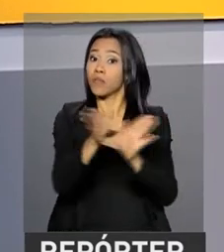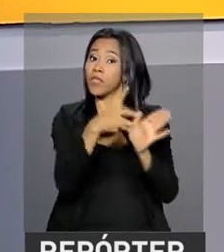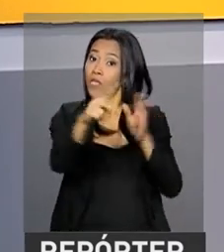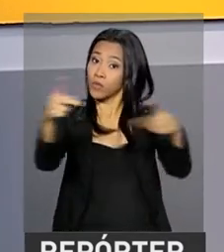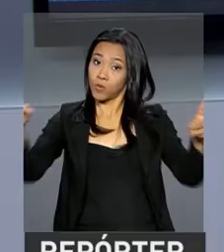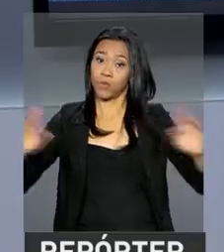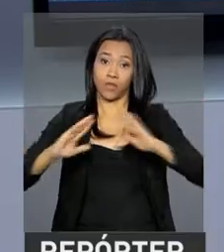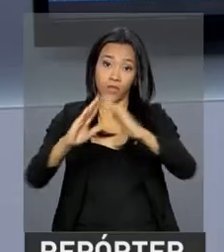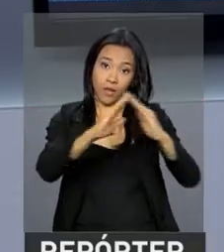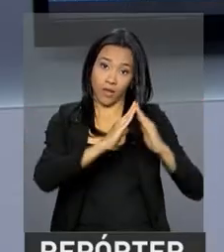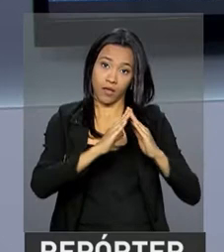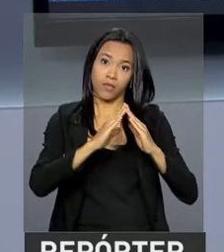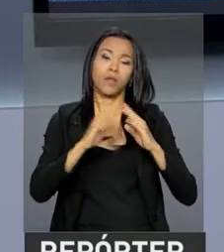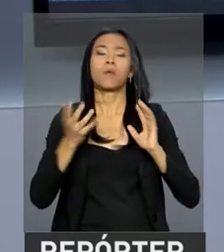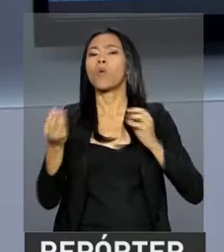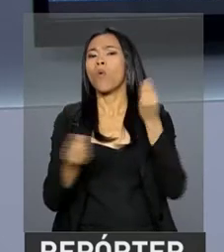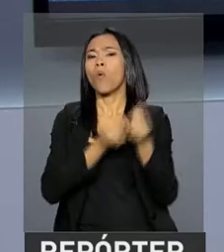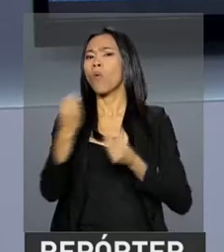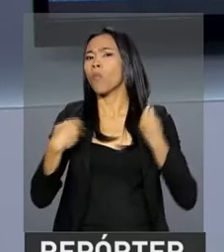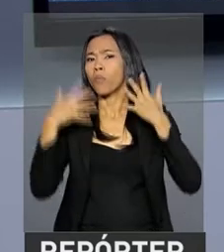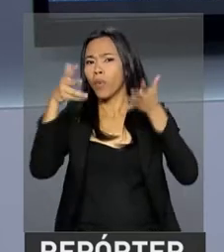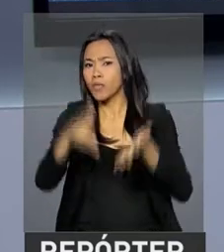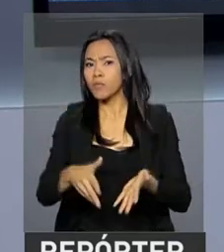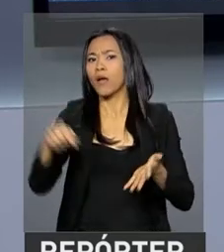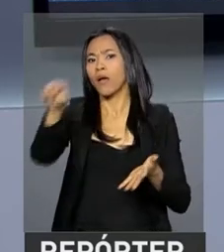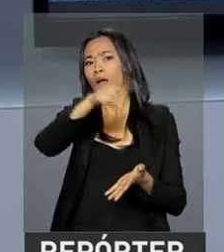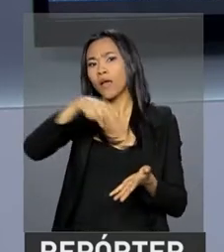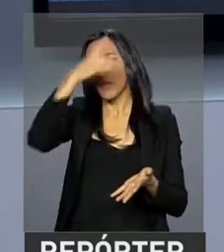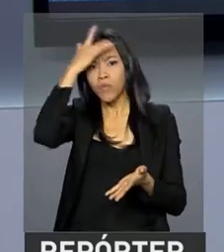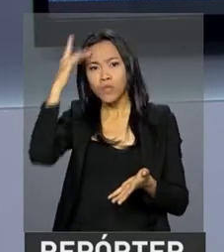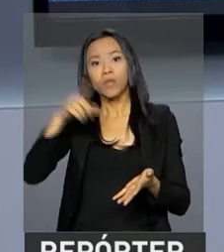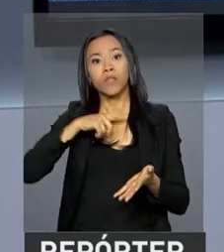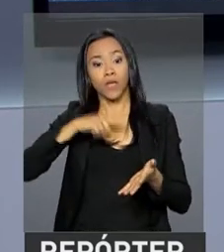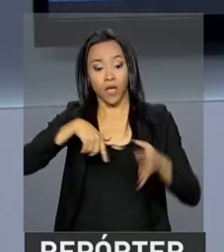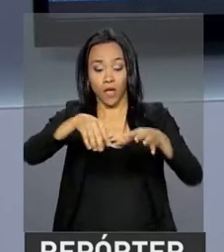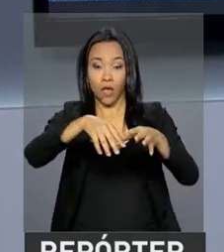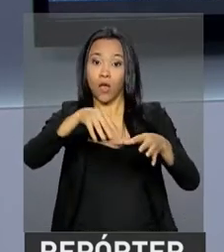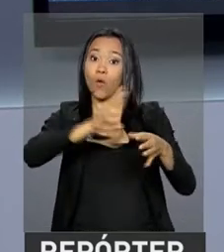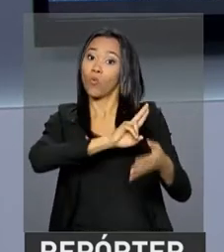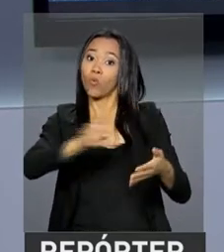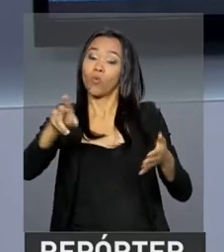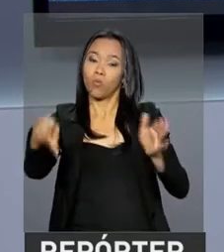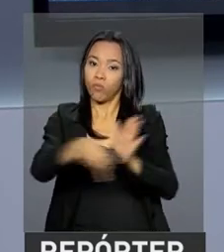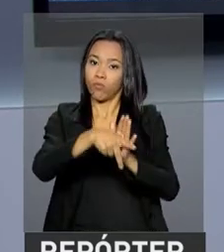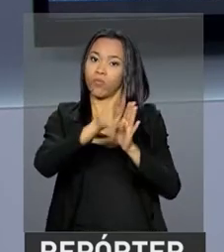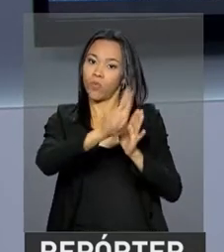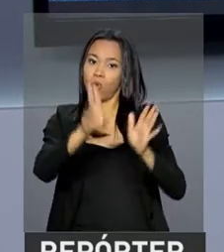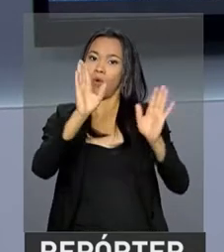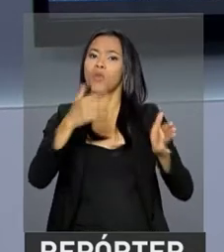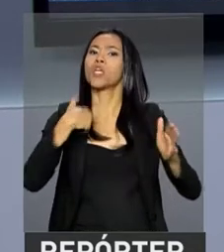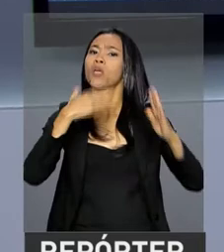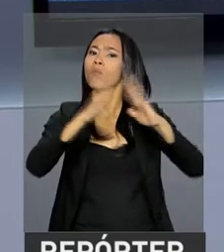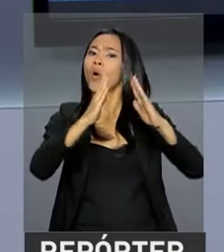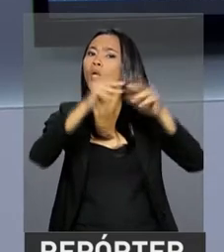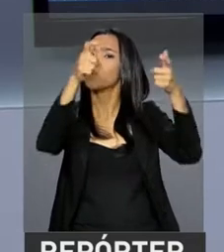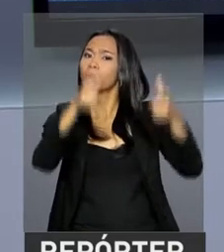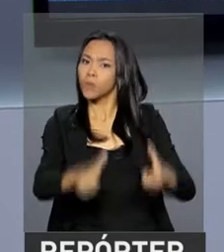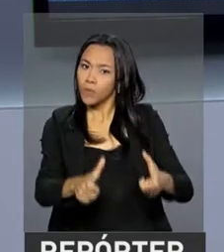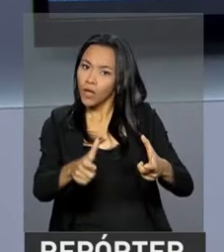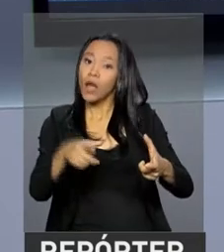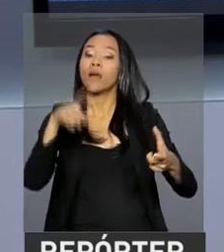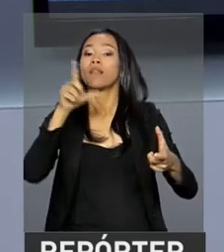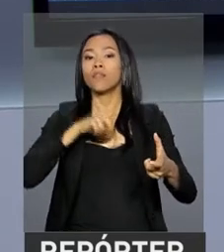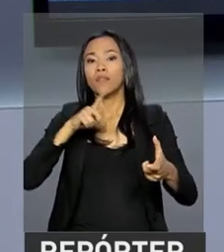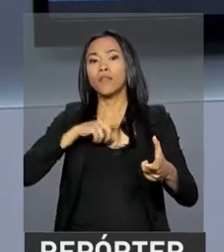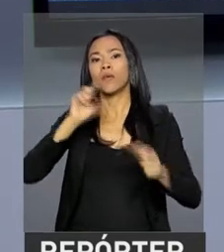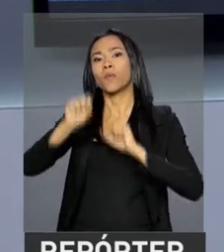moradias para participar é preciso que o beneficiário seja proprietário do imóvel e mora no local onde será feita a reforma terão